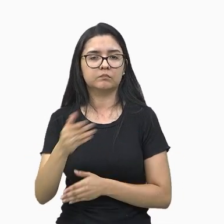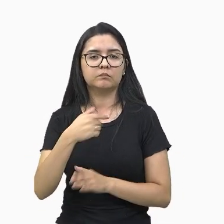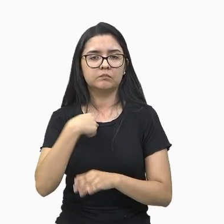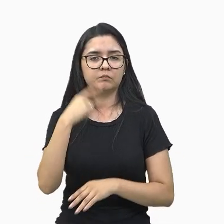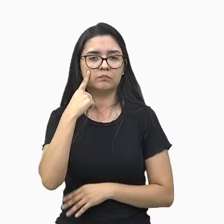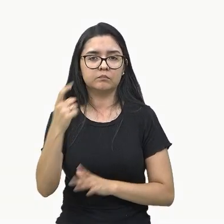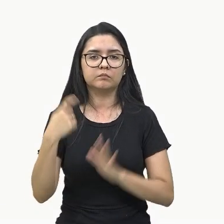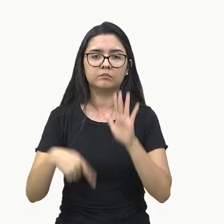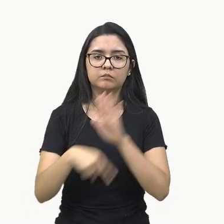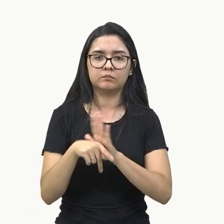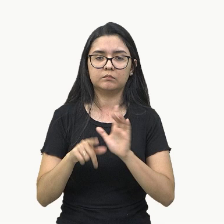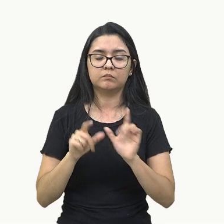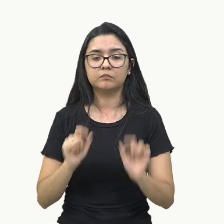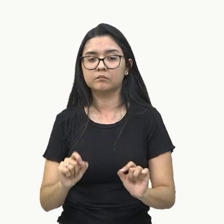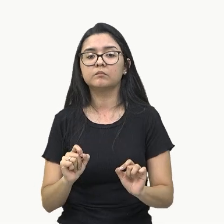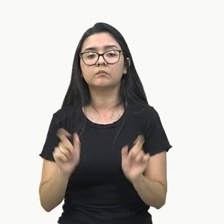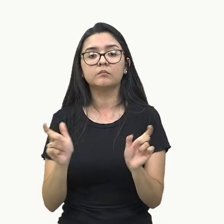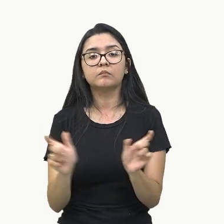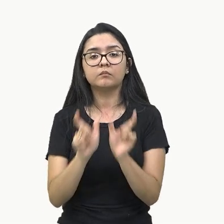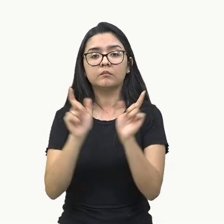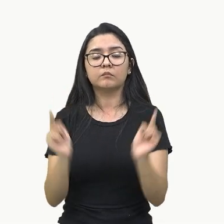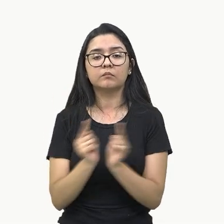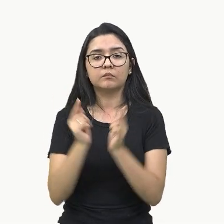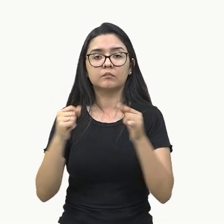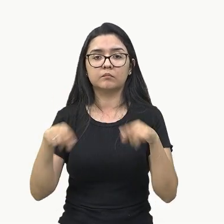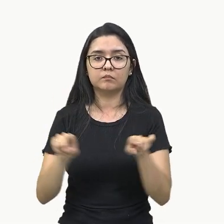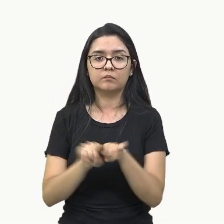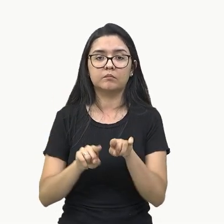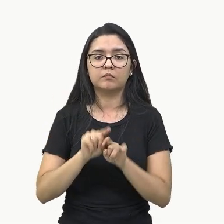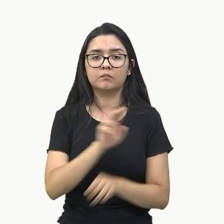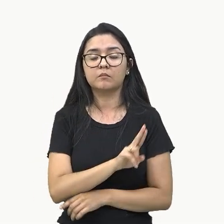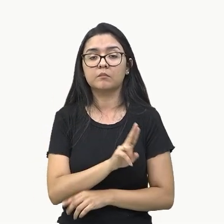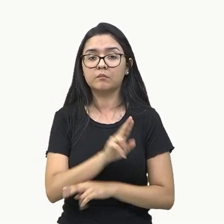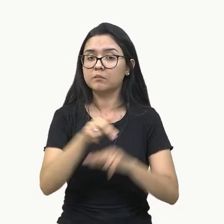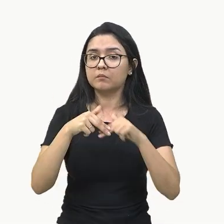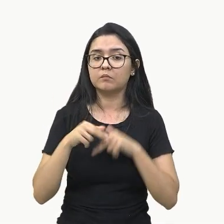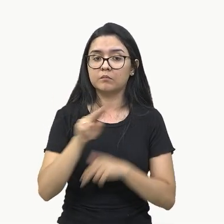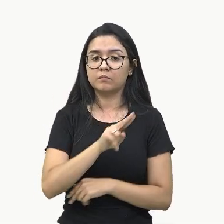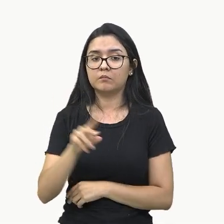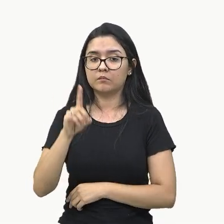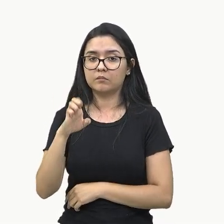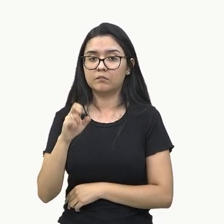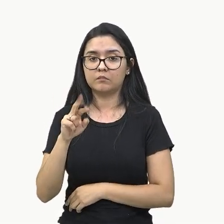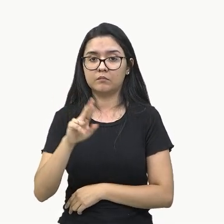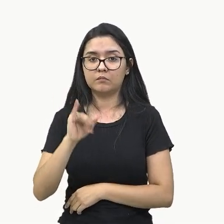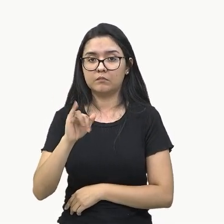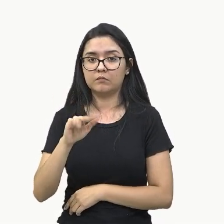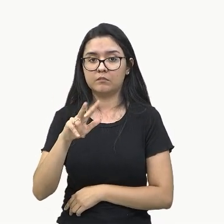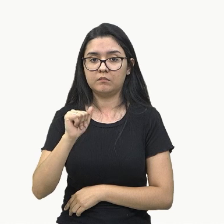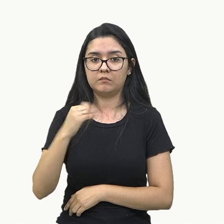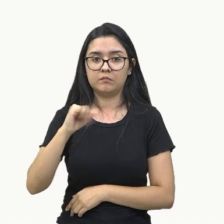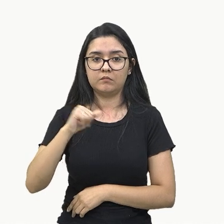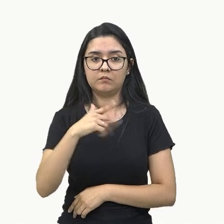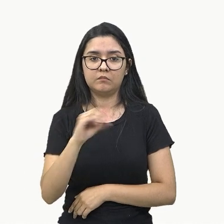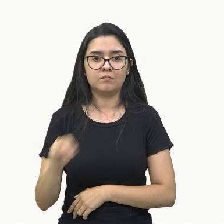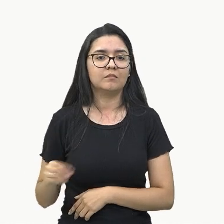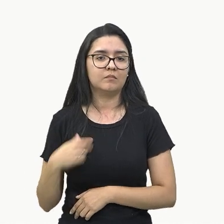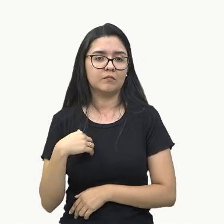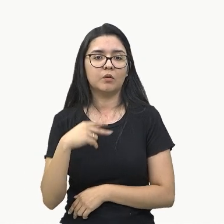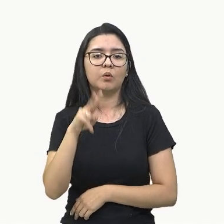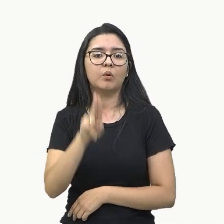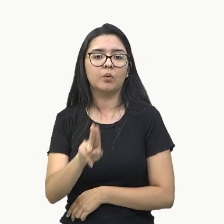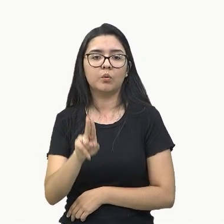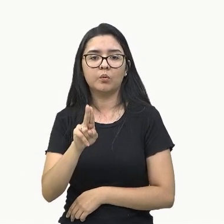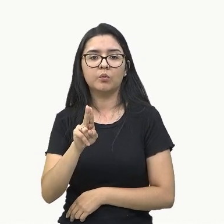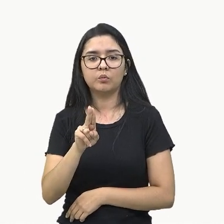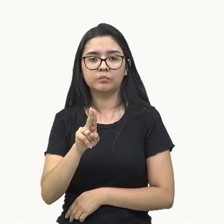da derivação, a gente então vai derivar palavras, por isso o nome, a partir de uma palavra como útil, que nós vamos chamar de